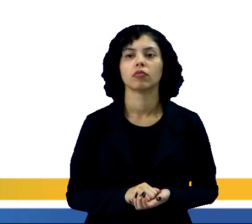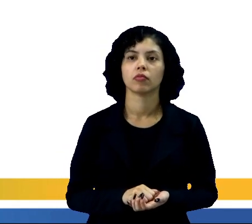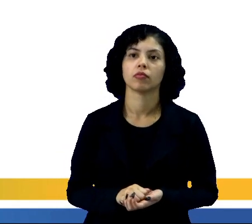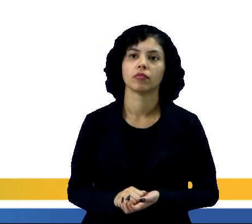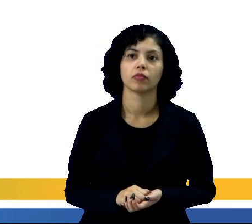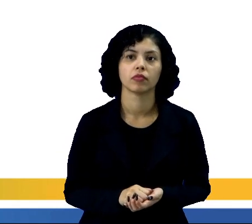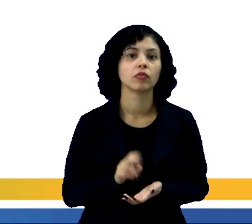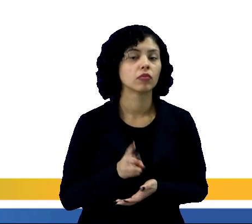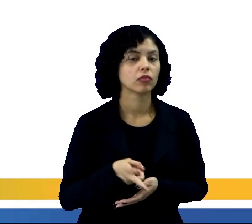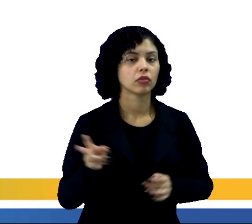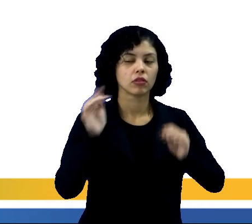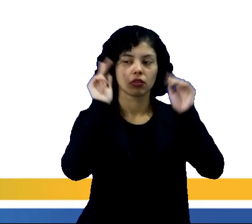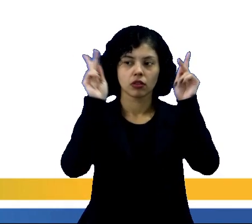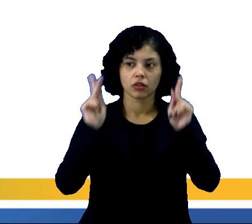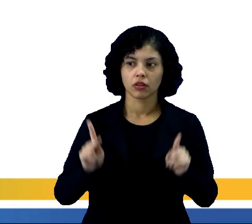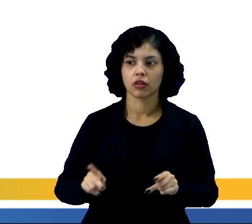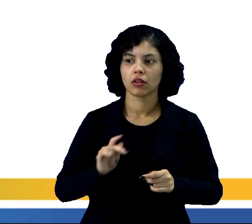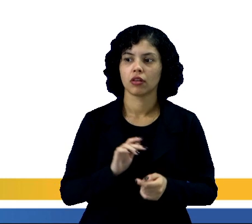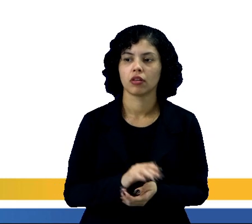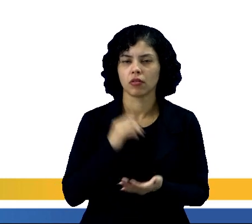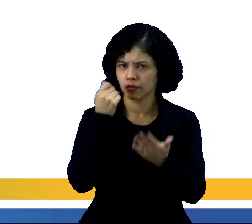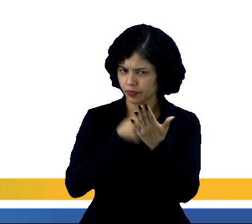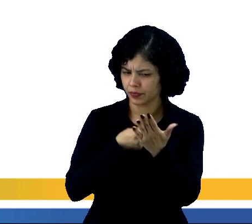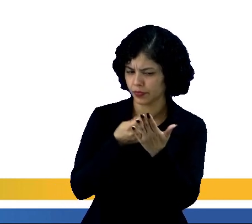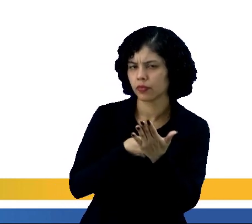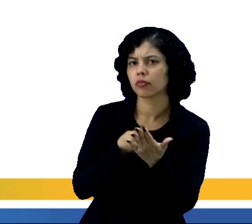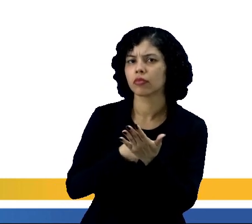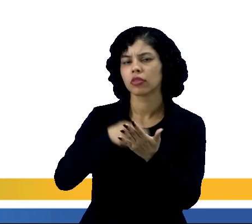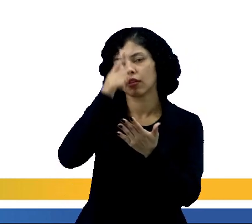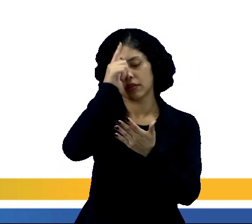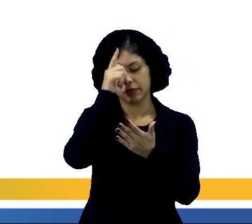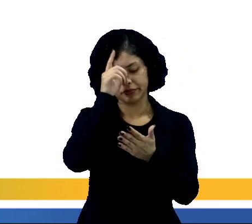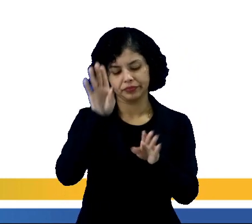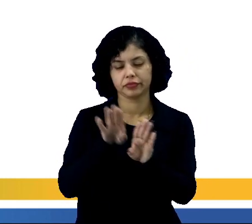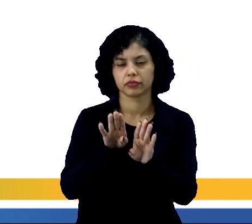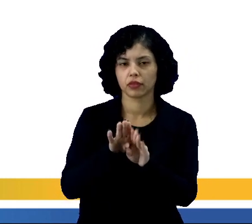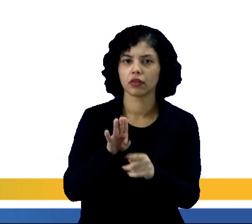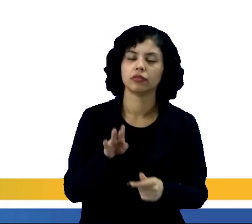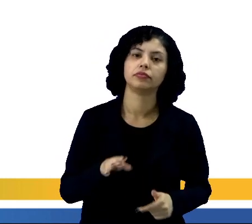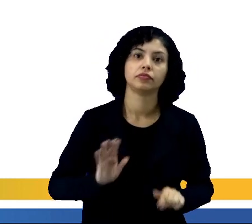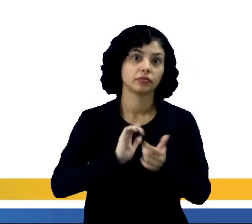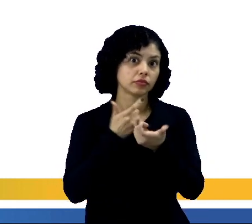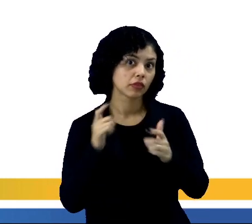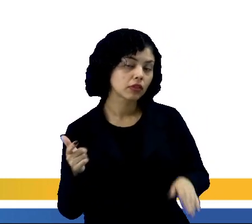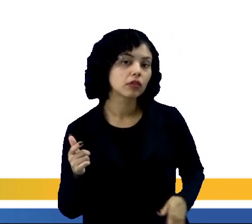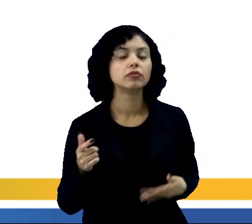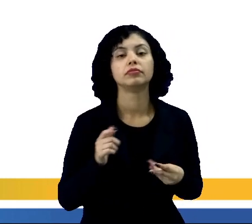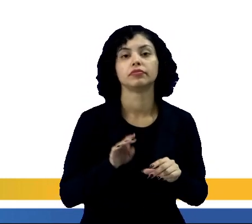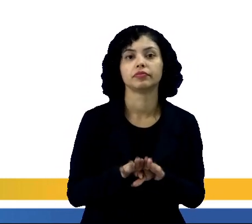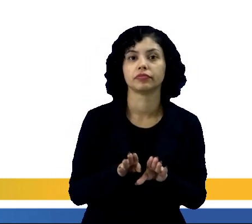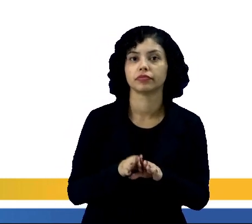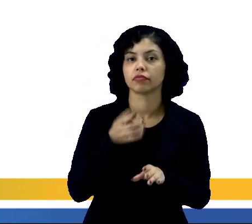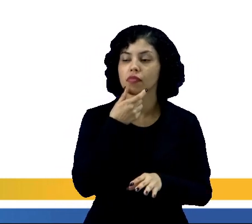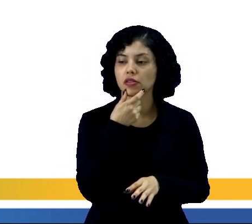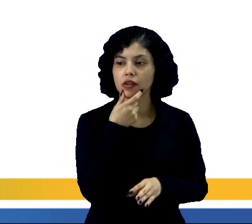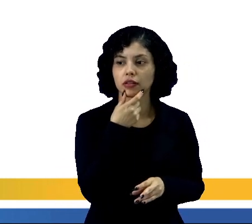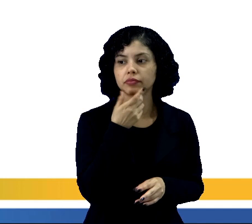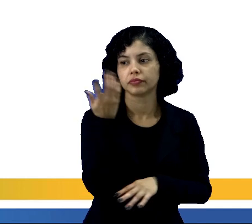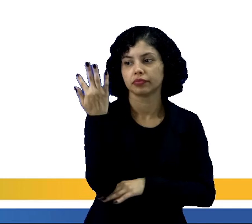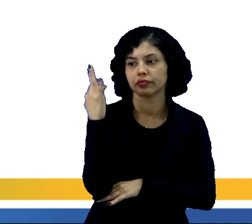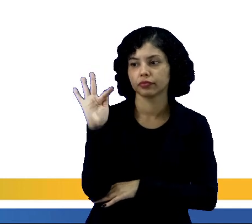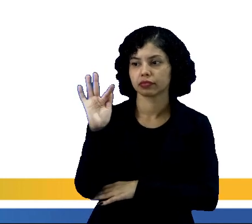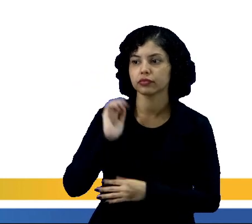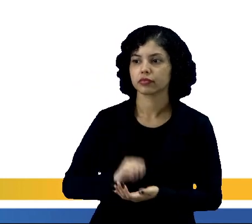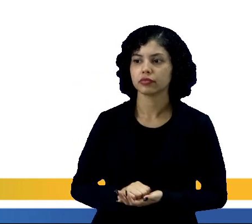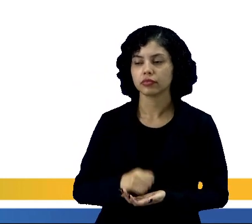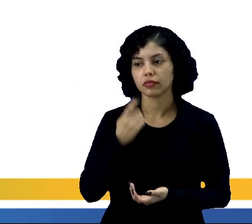E aí, mantendo a paz, as exigências alemãs sobre os Sudetos alarmaram, ali os ingleses e franceses.